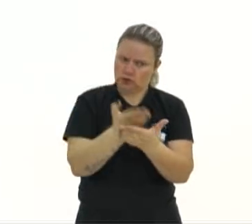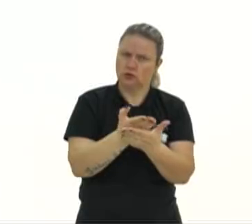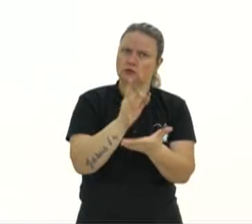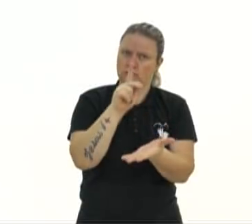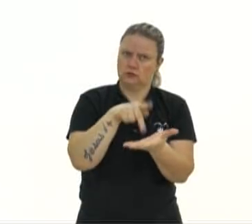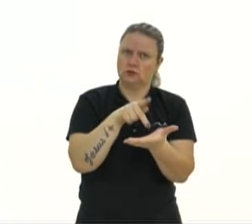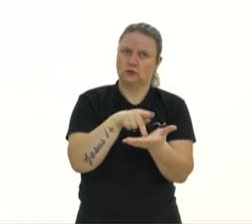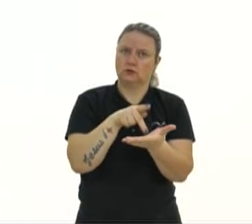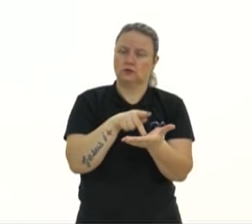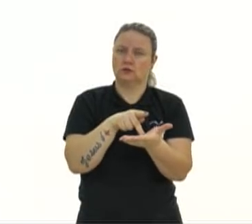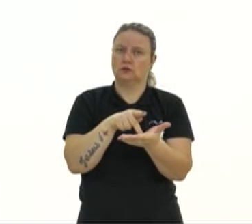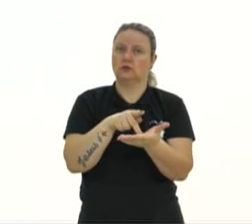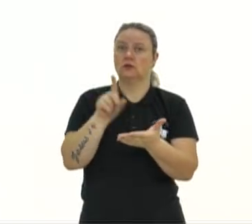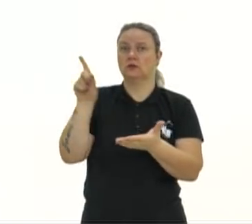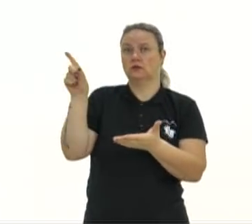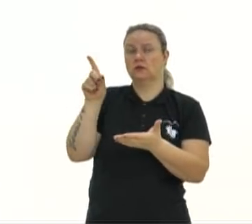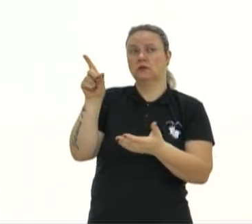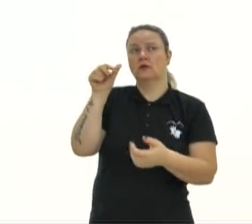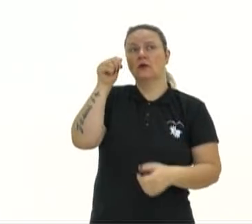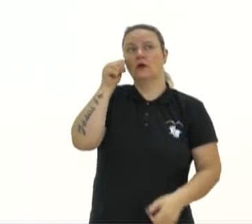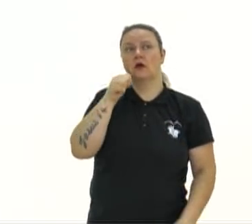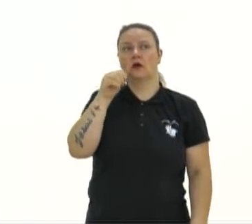BBC News, em Londres,